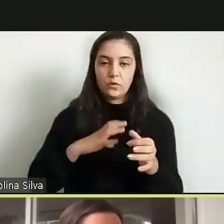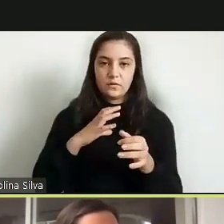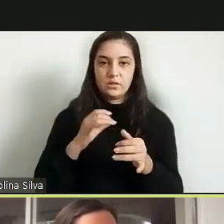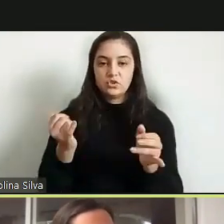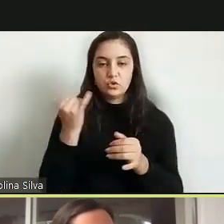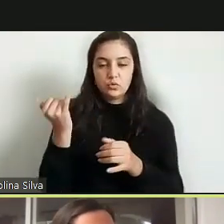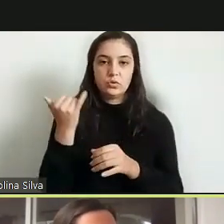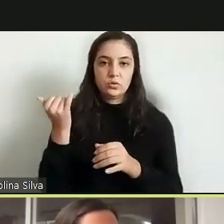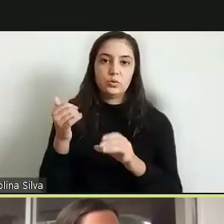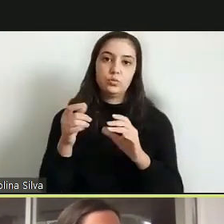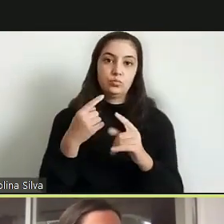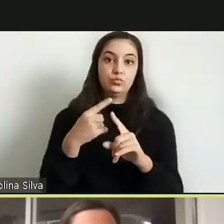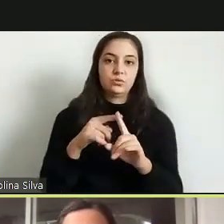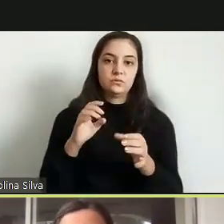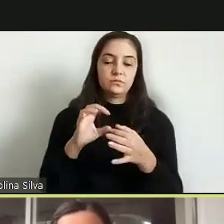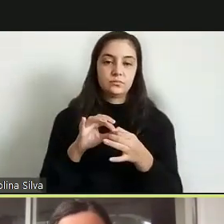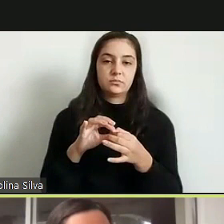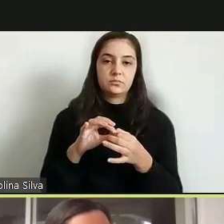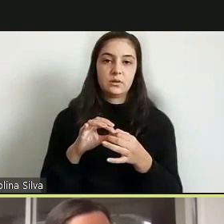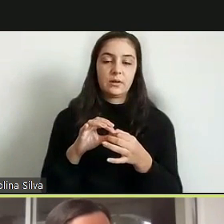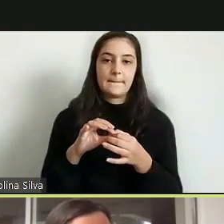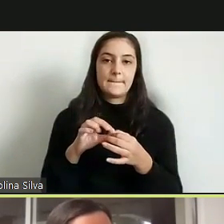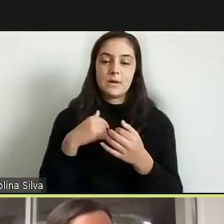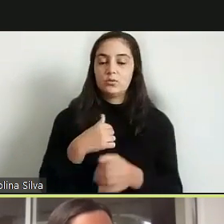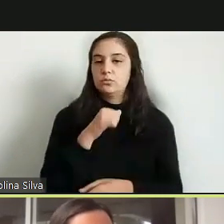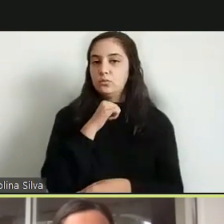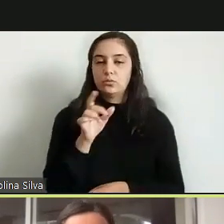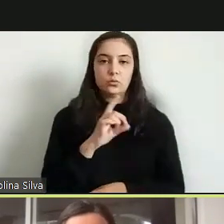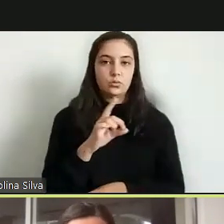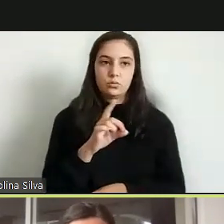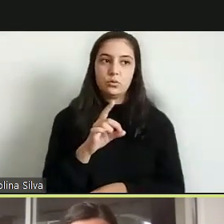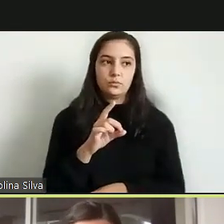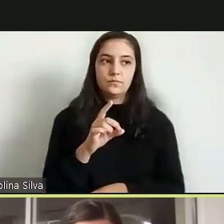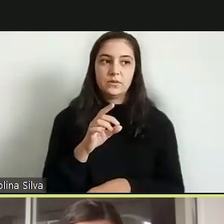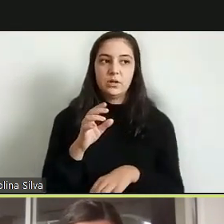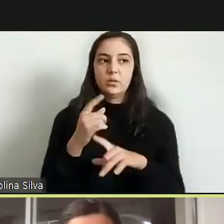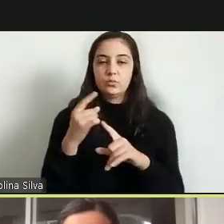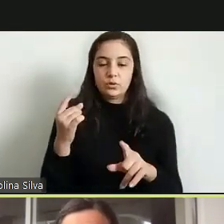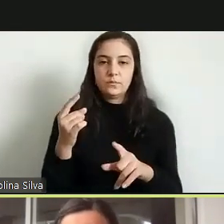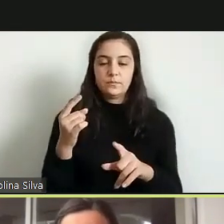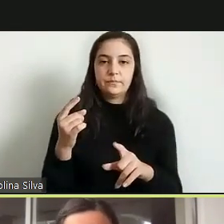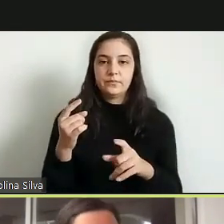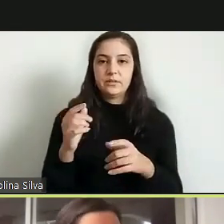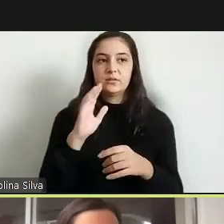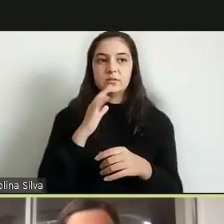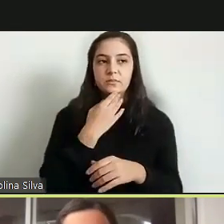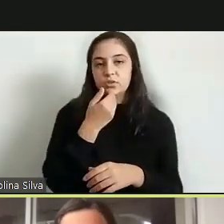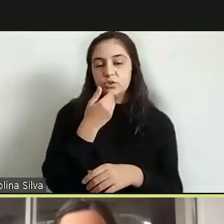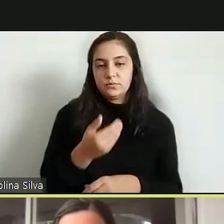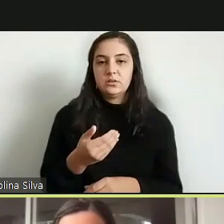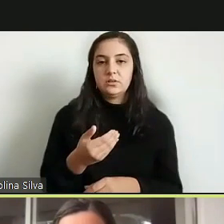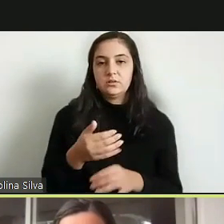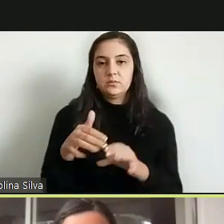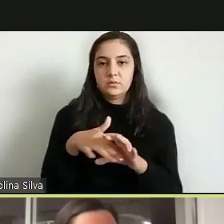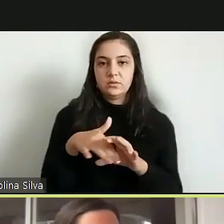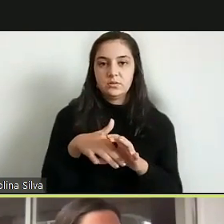institucional, positivamente. Eu não concordo com esta afirmação, porque depende da experiência de participação. Portanto,